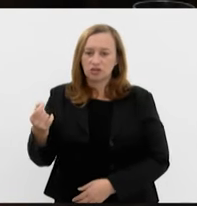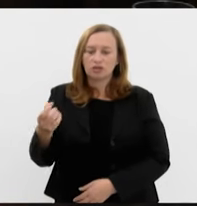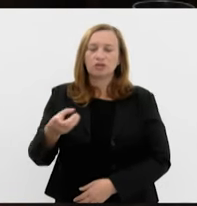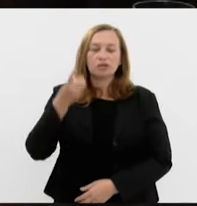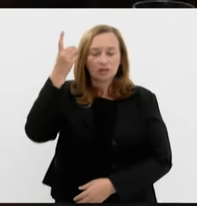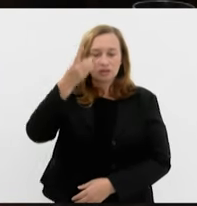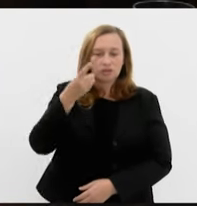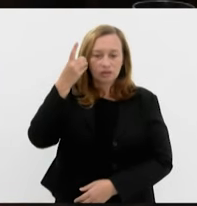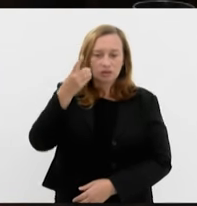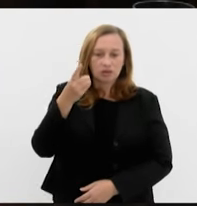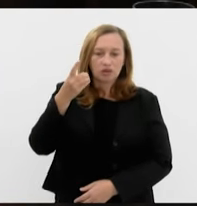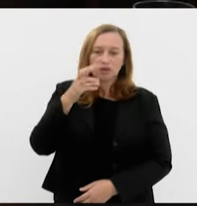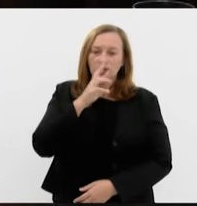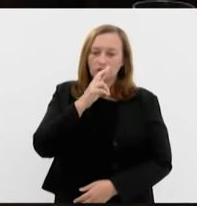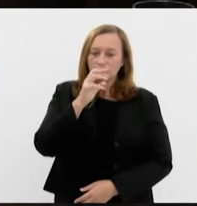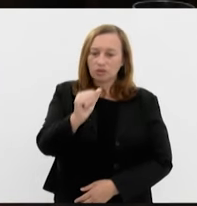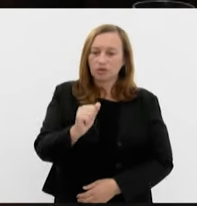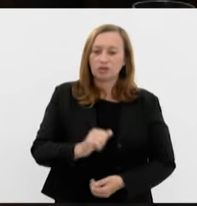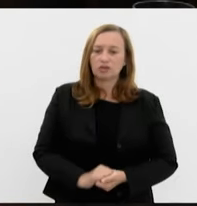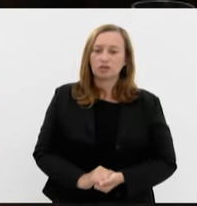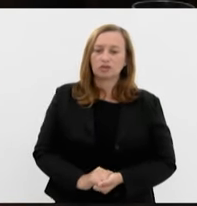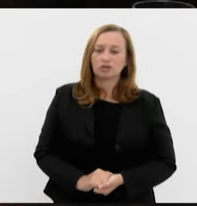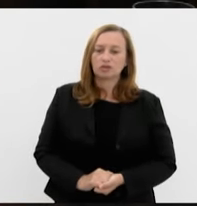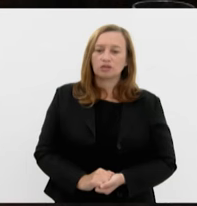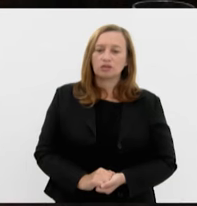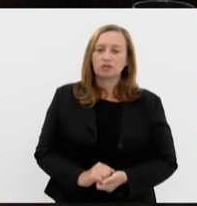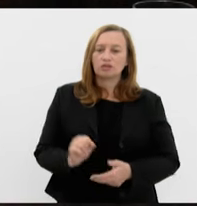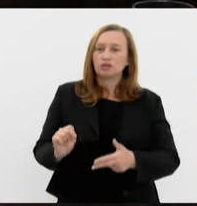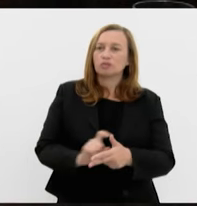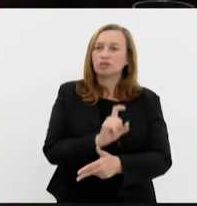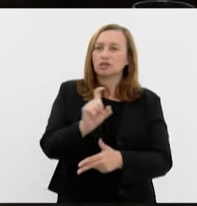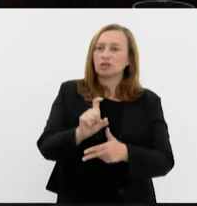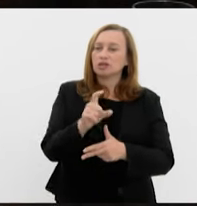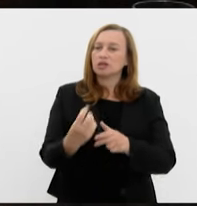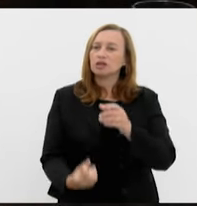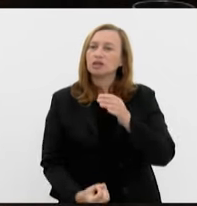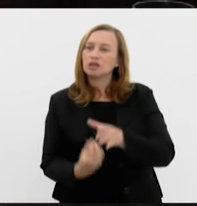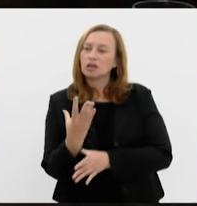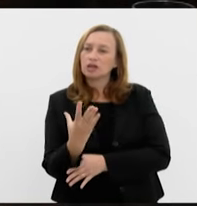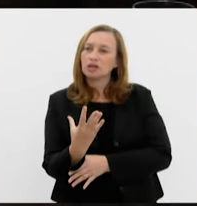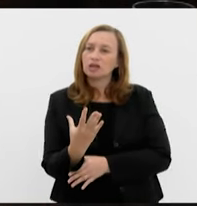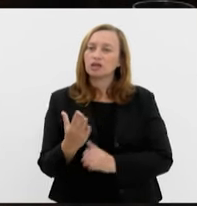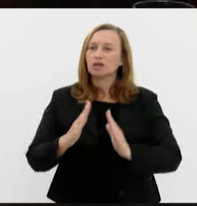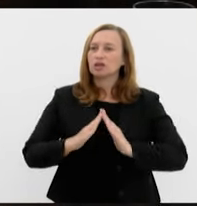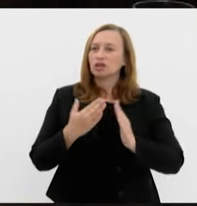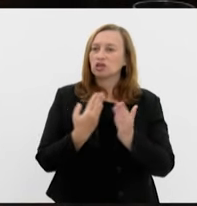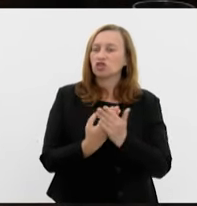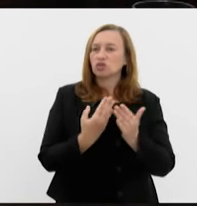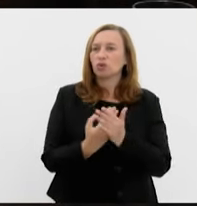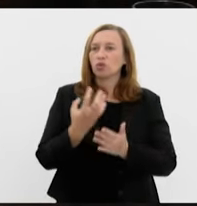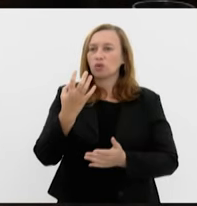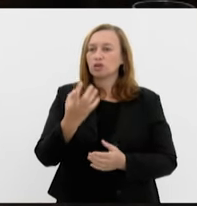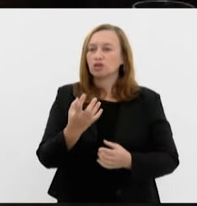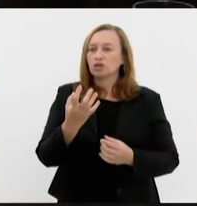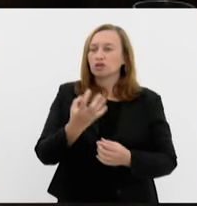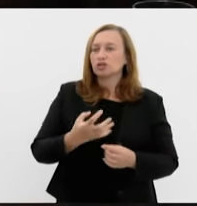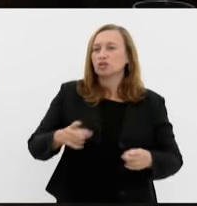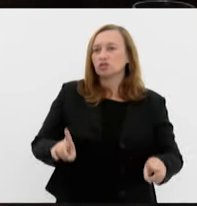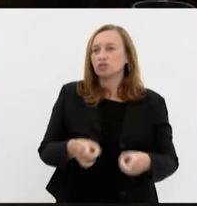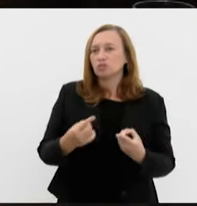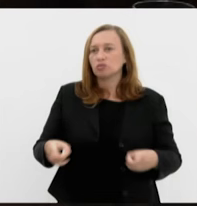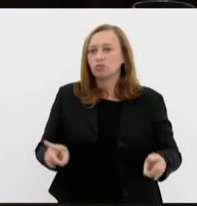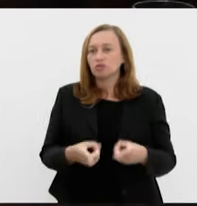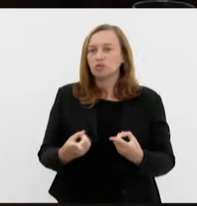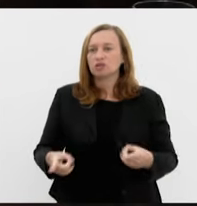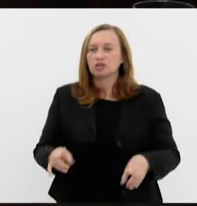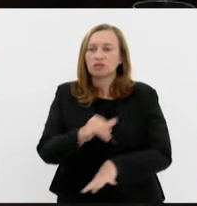autoria do deputado Rodrigo amorm que autoriza o poder executivo a criar a escola de música Popular Carioca